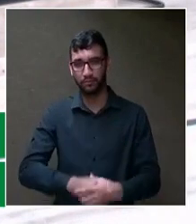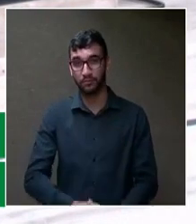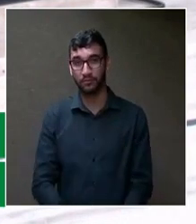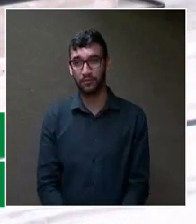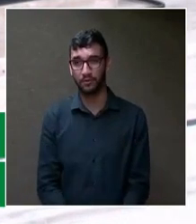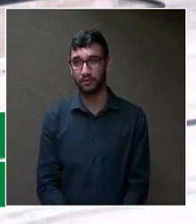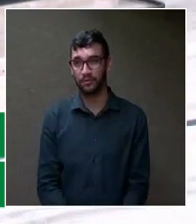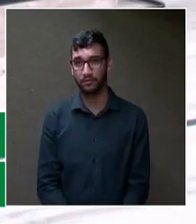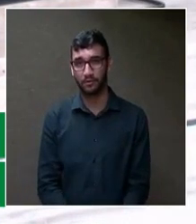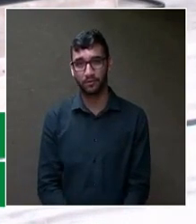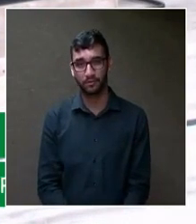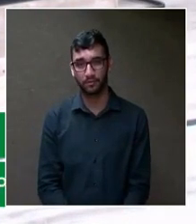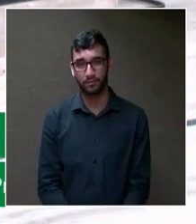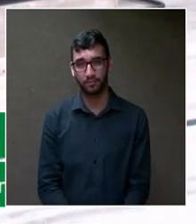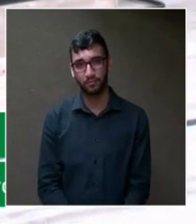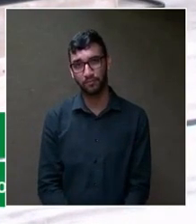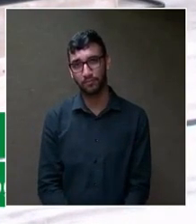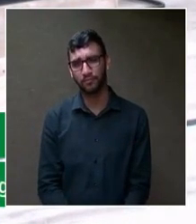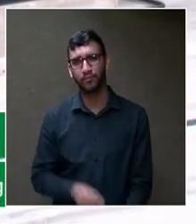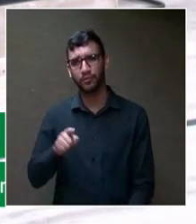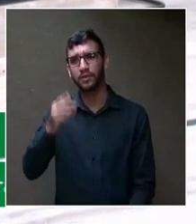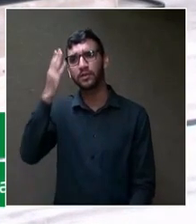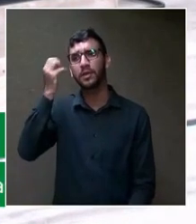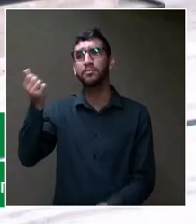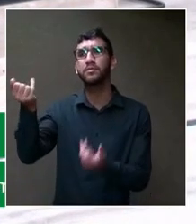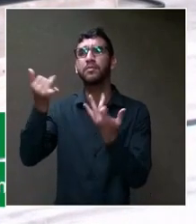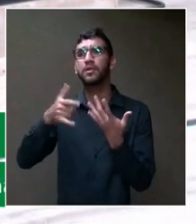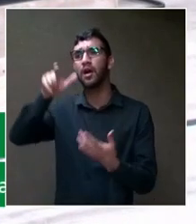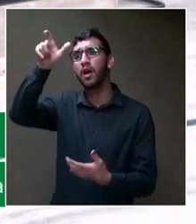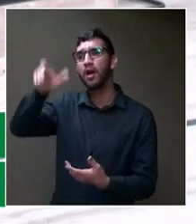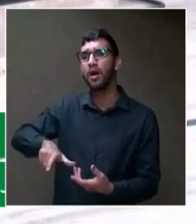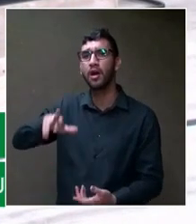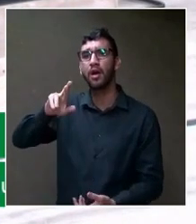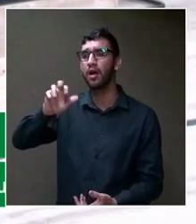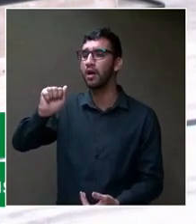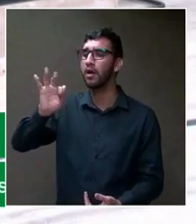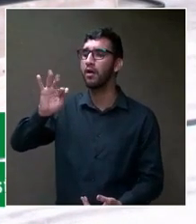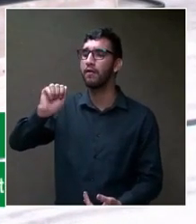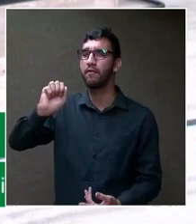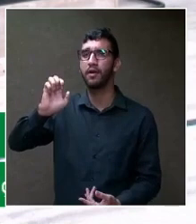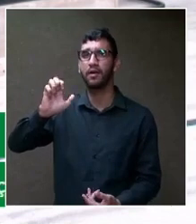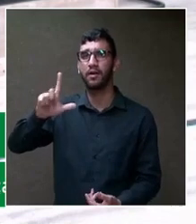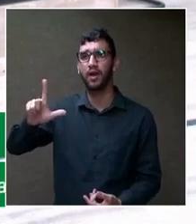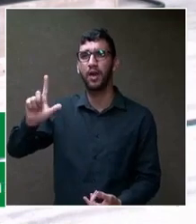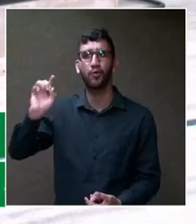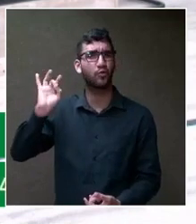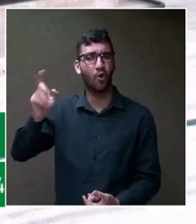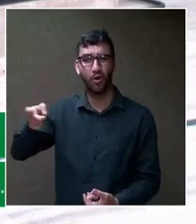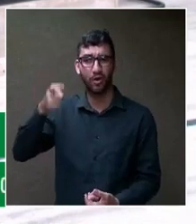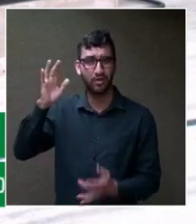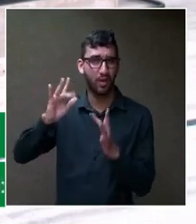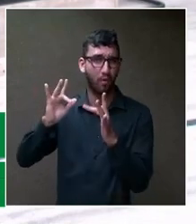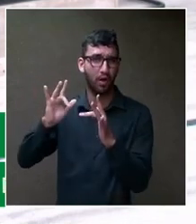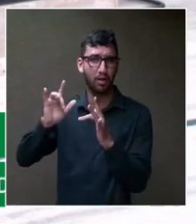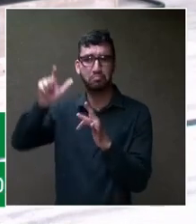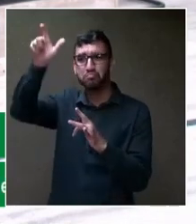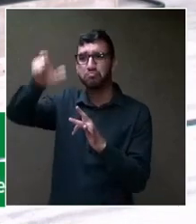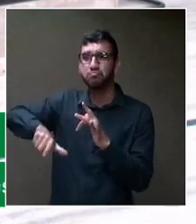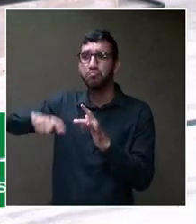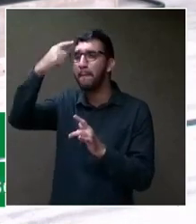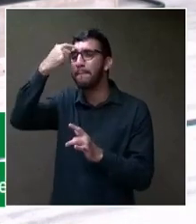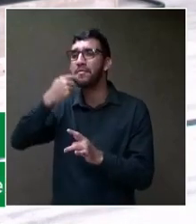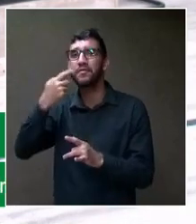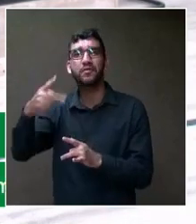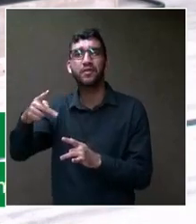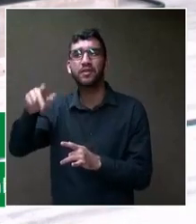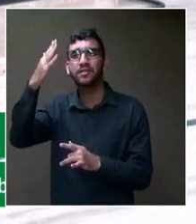A senhora sabe me dizer quem é Rafael, além de ser o ex-namorado da Emily? Não. Nesse